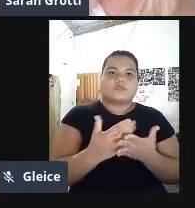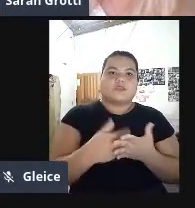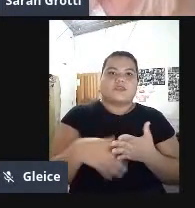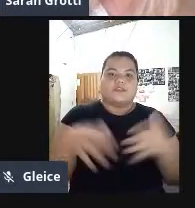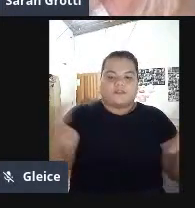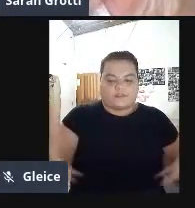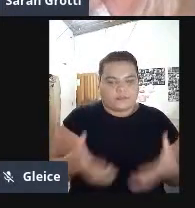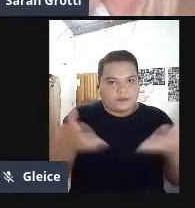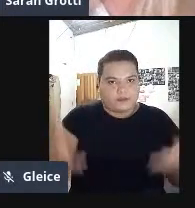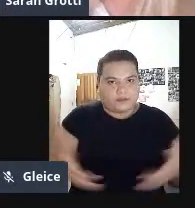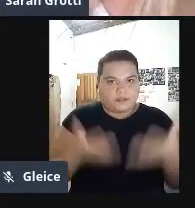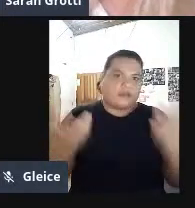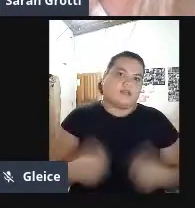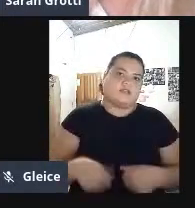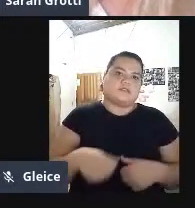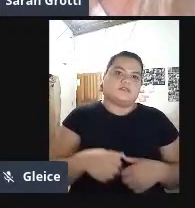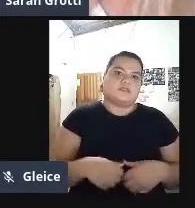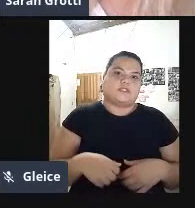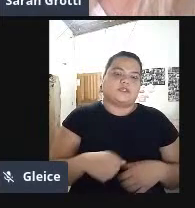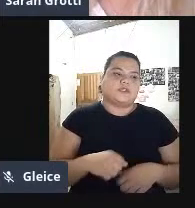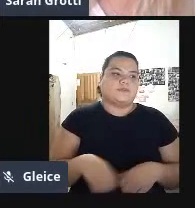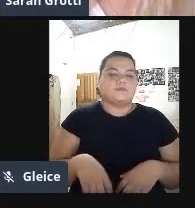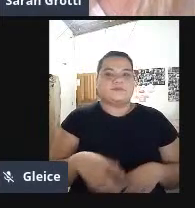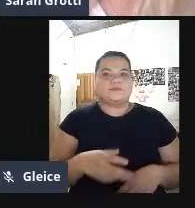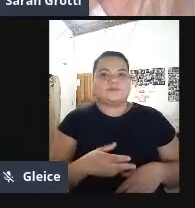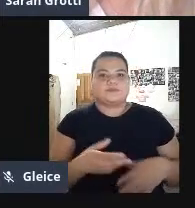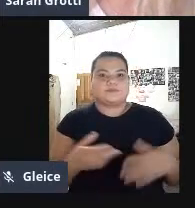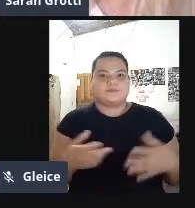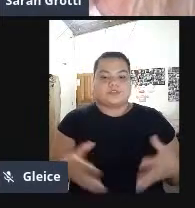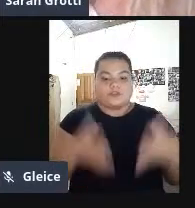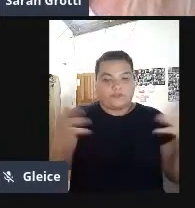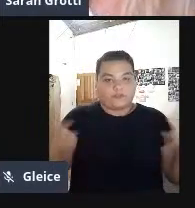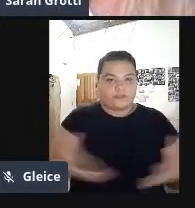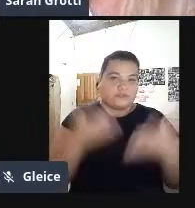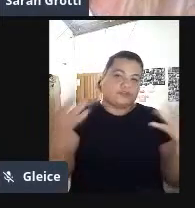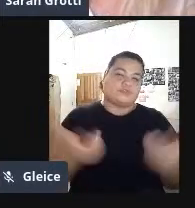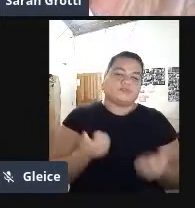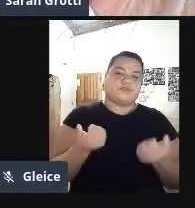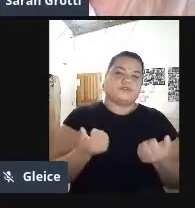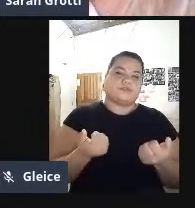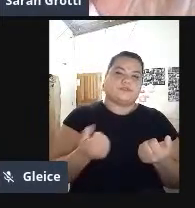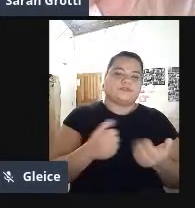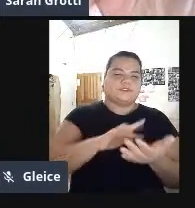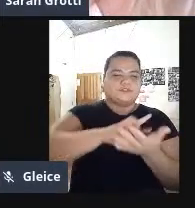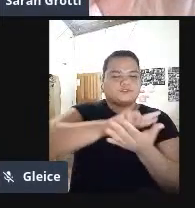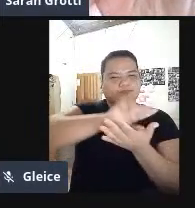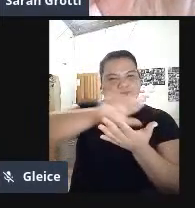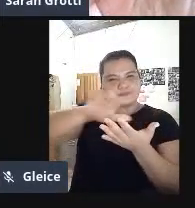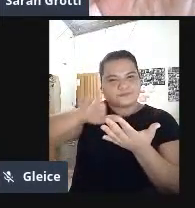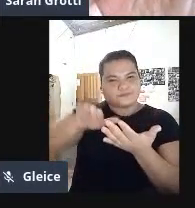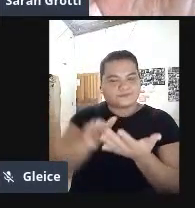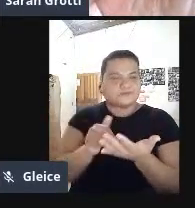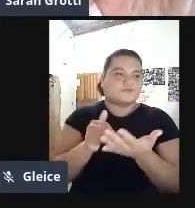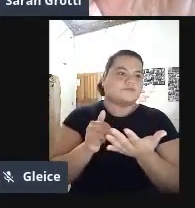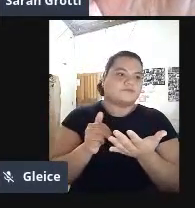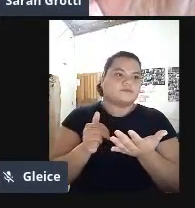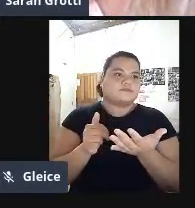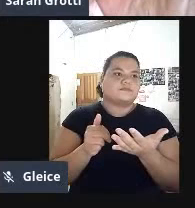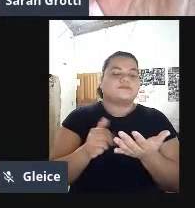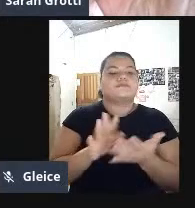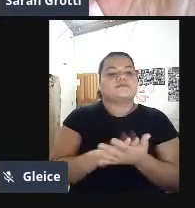Legumes cozidos ou crus, e verduras são os folhosos, alface, rúcula, couve, né? Essa parte dos